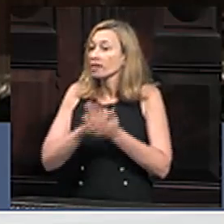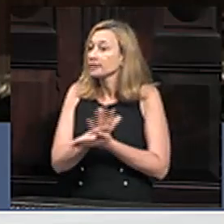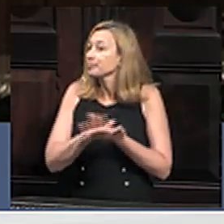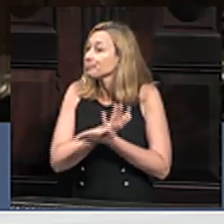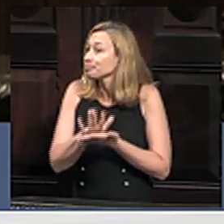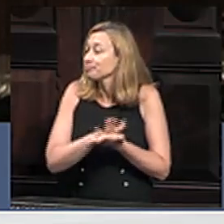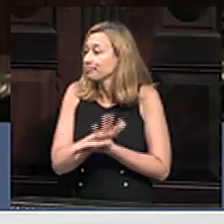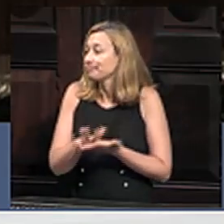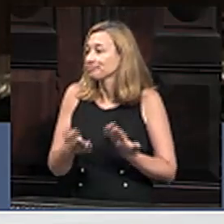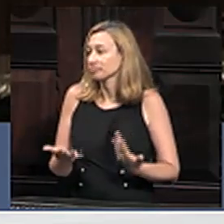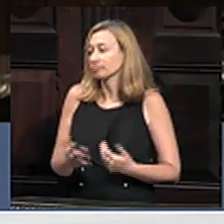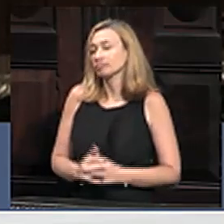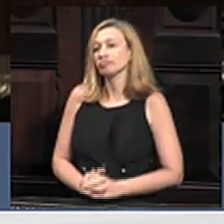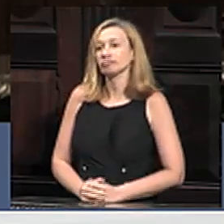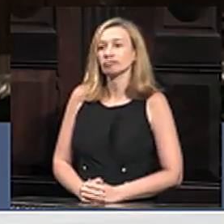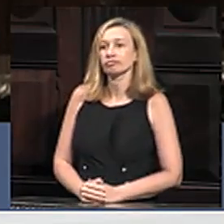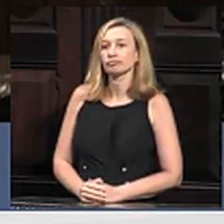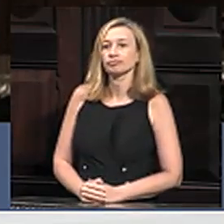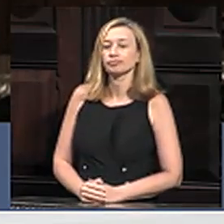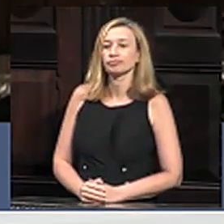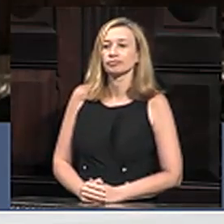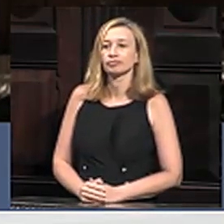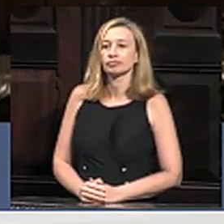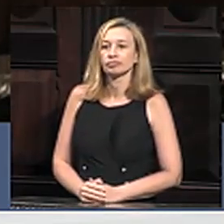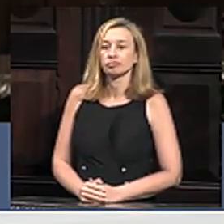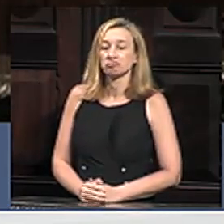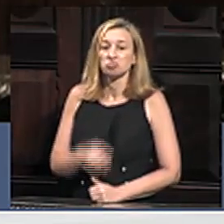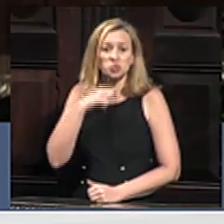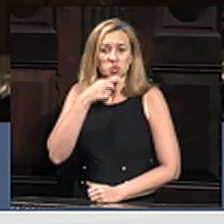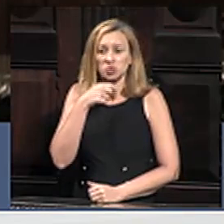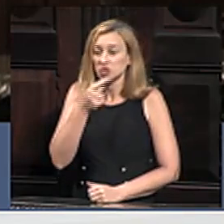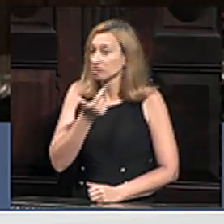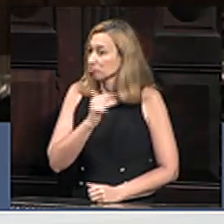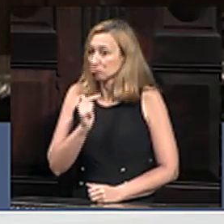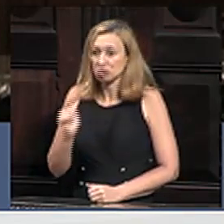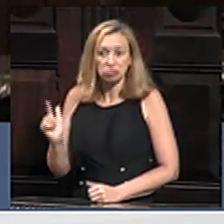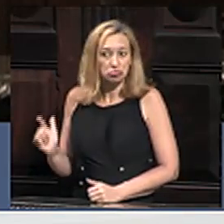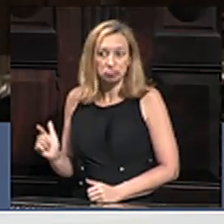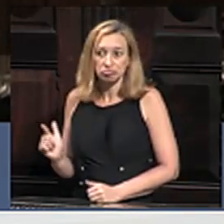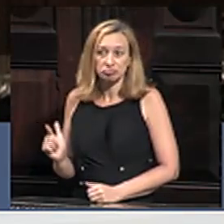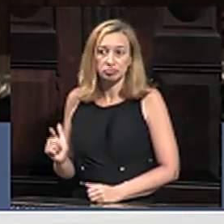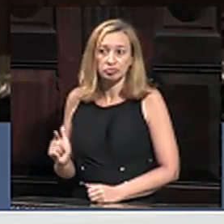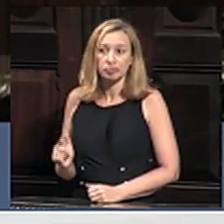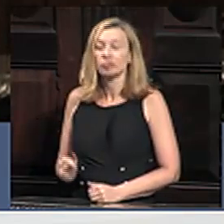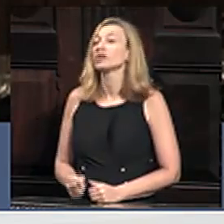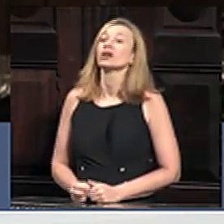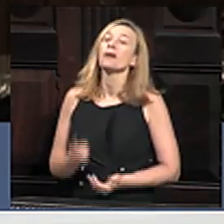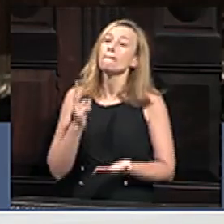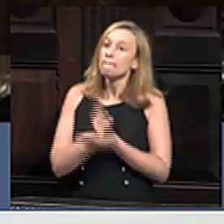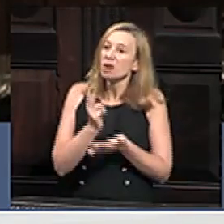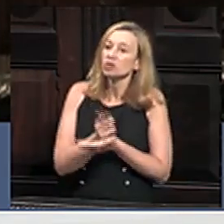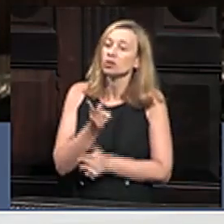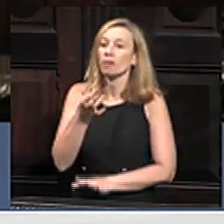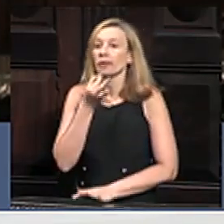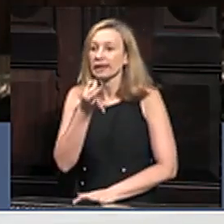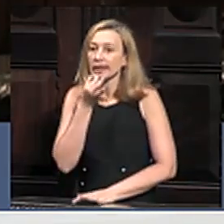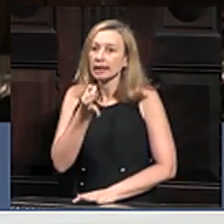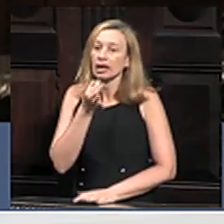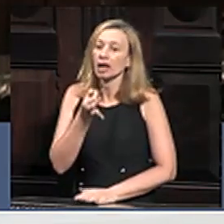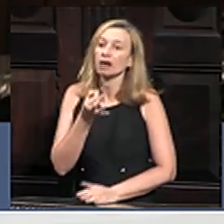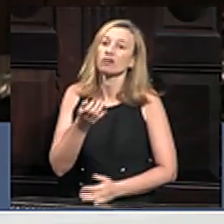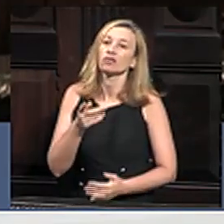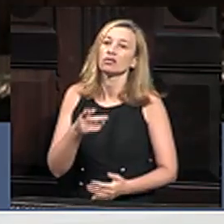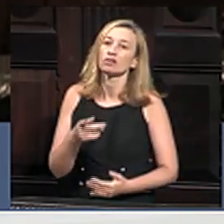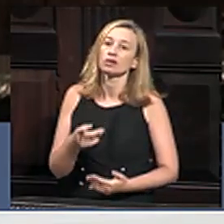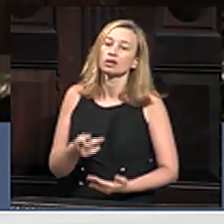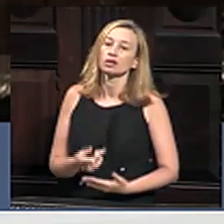Não tem legitimidade, que sem nenhuma dúvida, mesmo com o argumento de que as